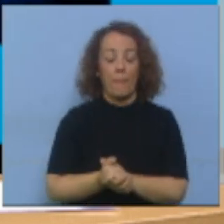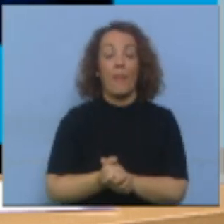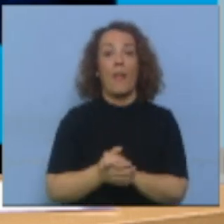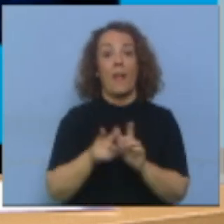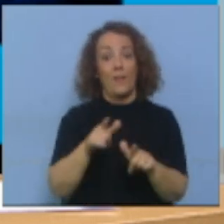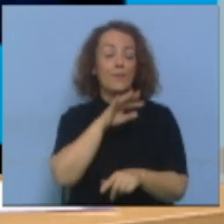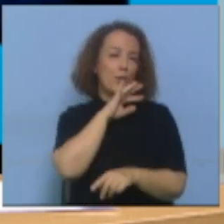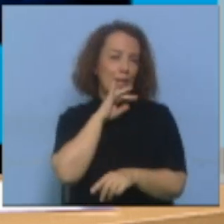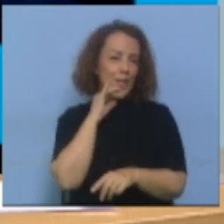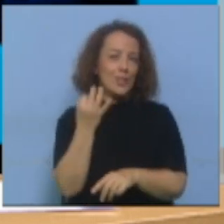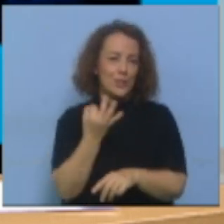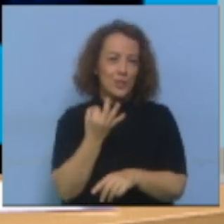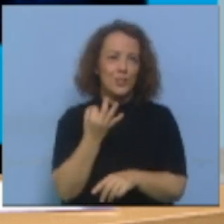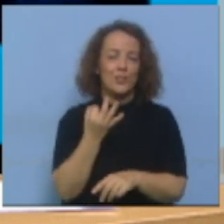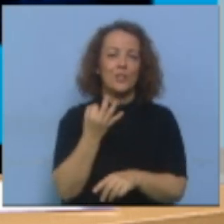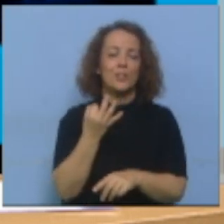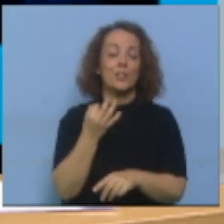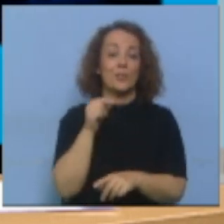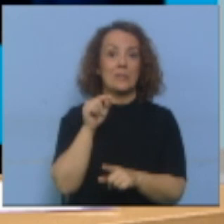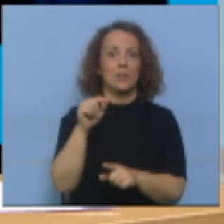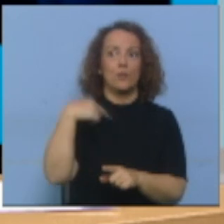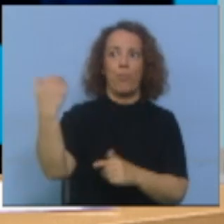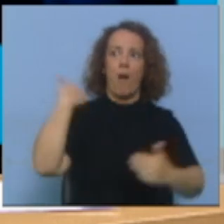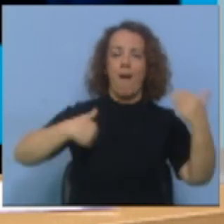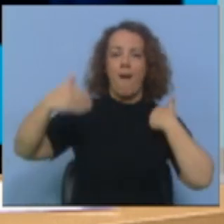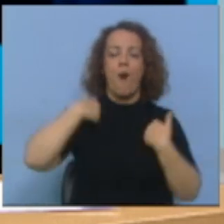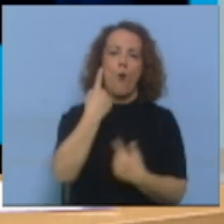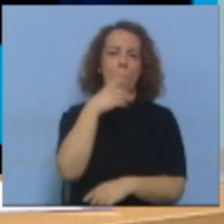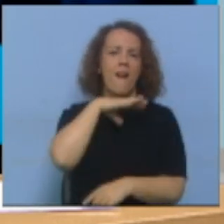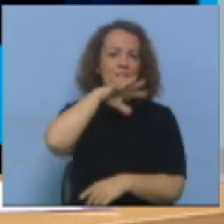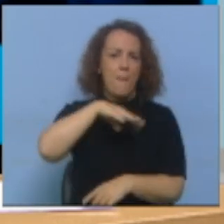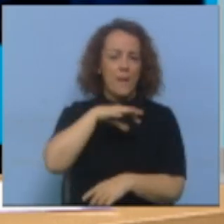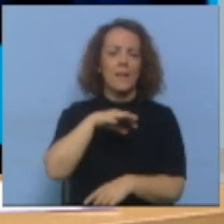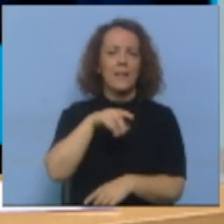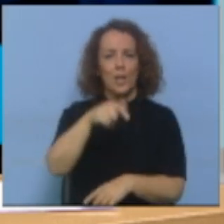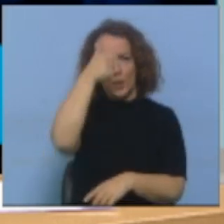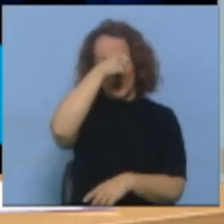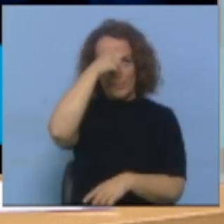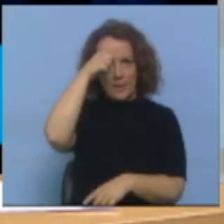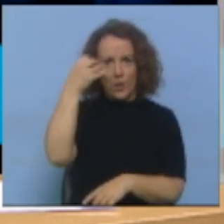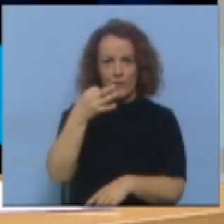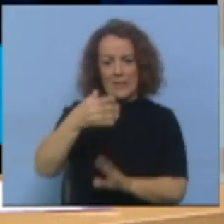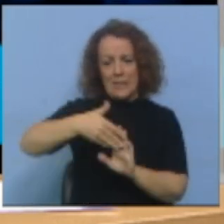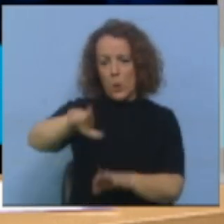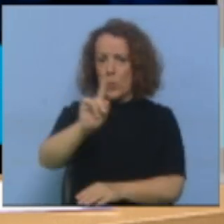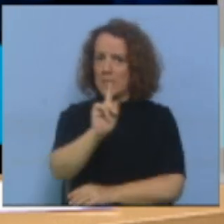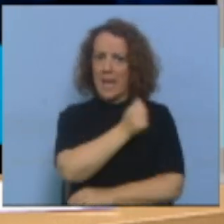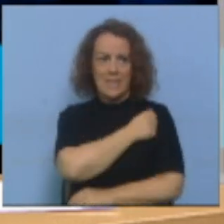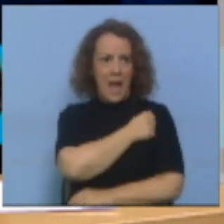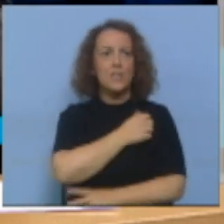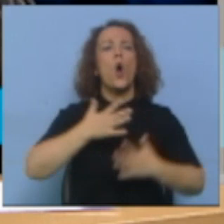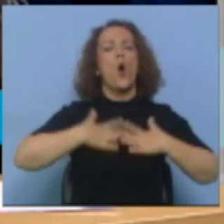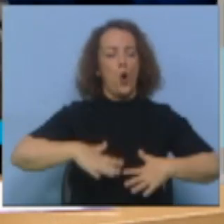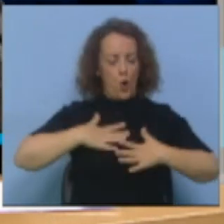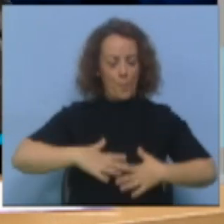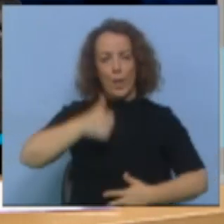é curioso, recebi muitos ecos nesse sentido. Conheço uma família que ao domingo, mesmo não saindo de casa, veste a roupa de